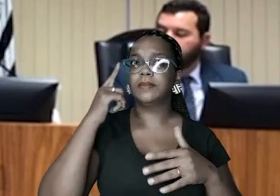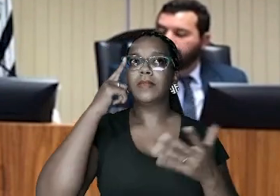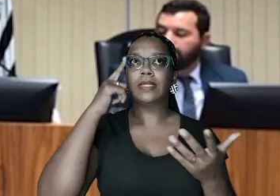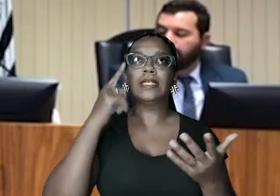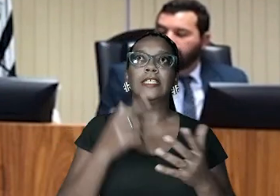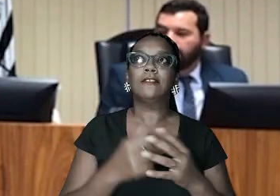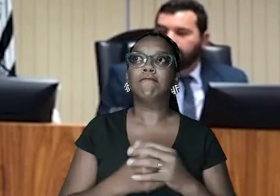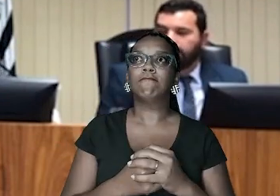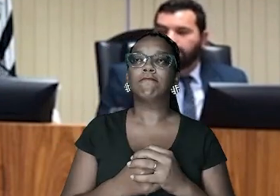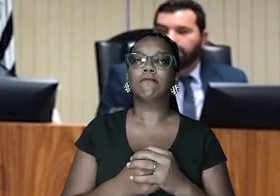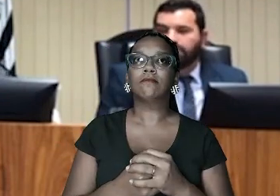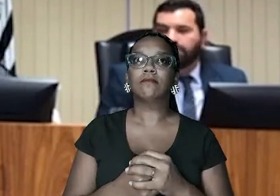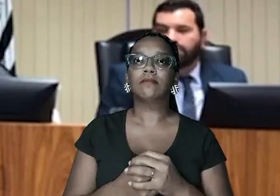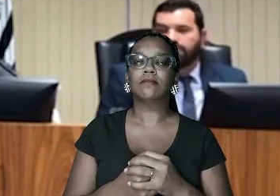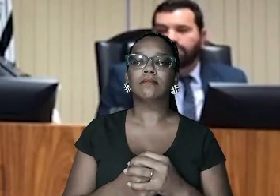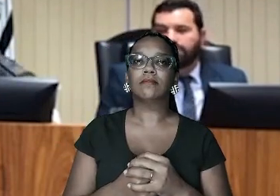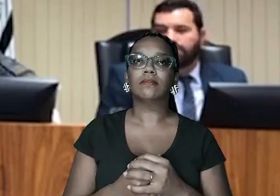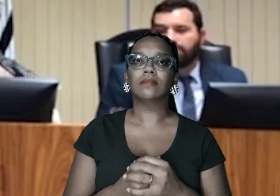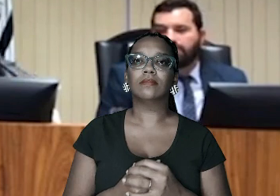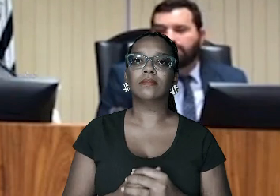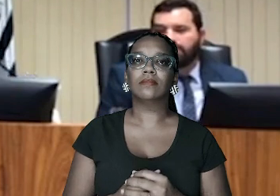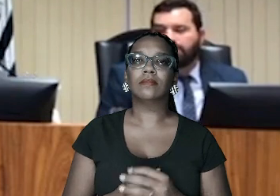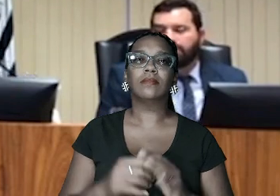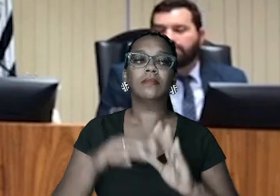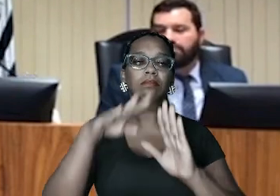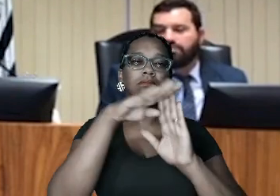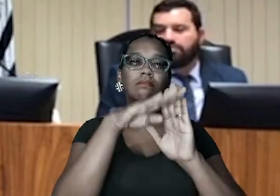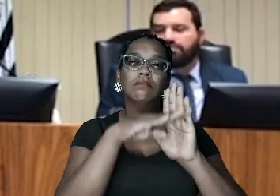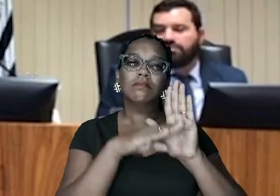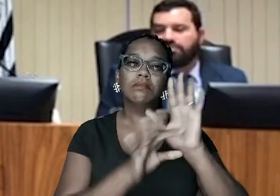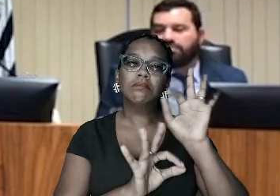robôs que operam muitas vezes planejar